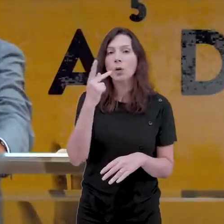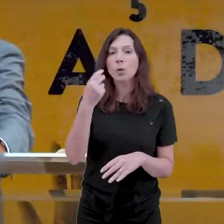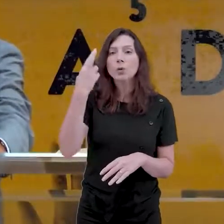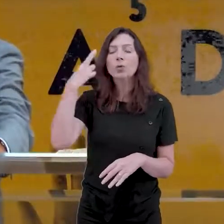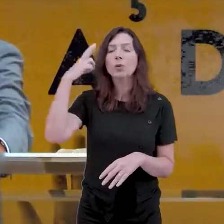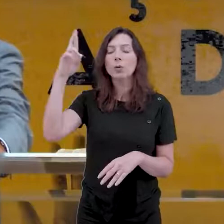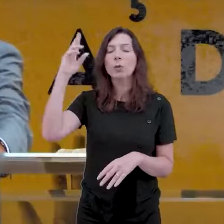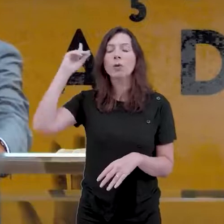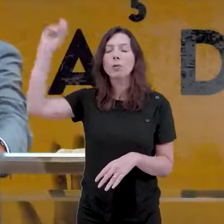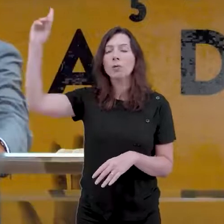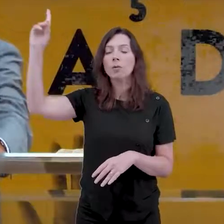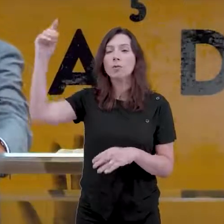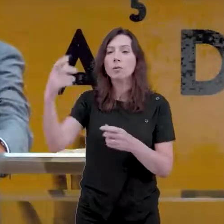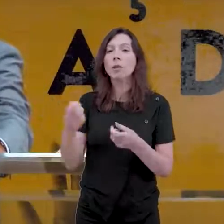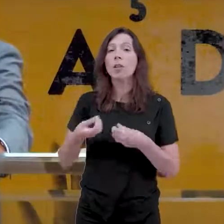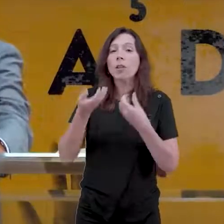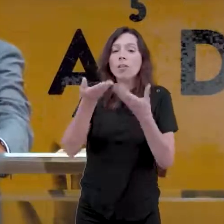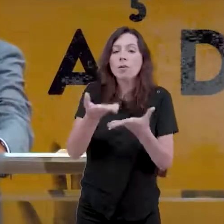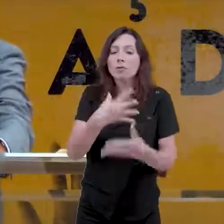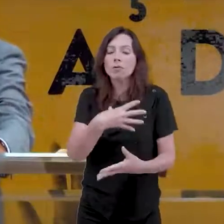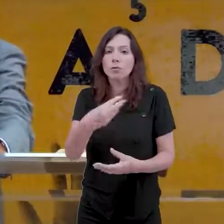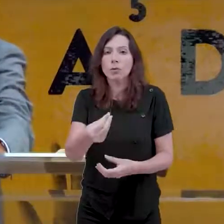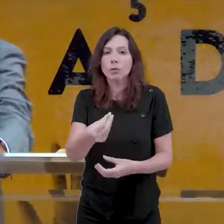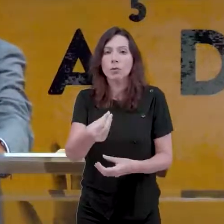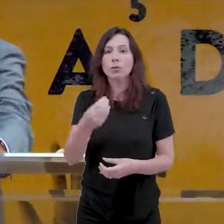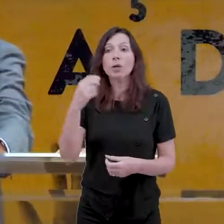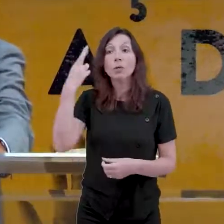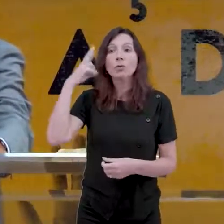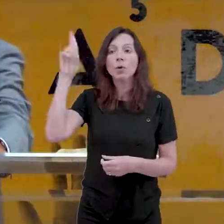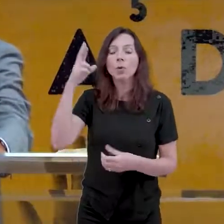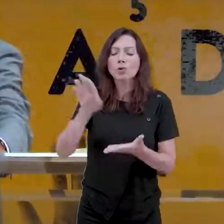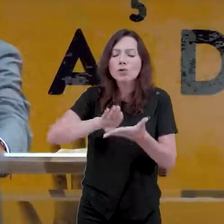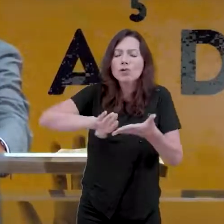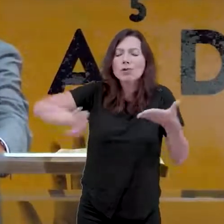Deus tomou. Bendito seja o nome do Senhor.